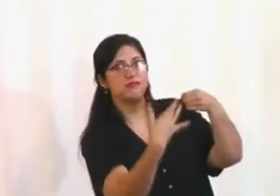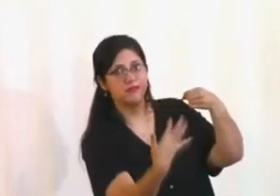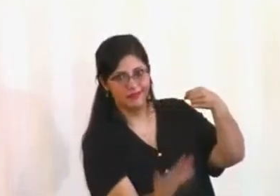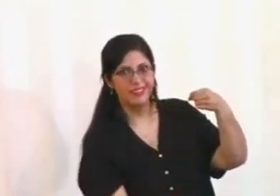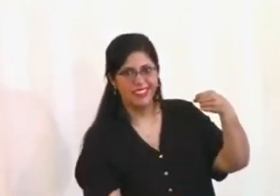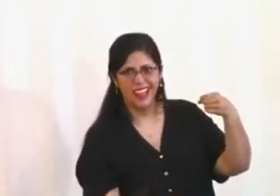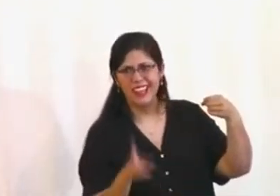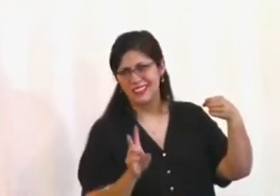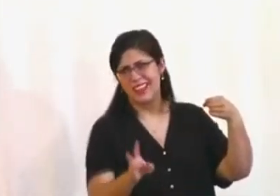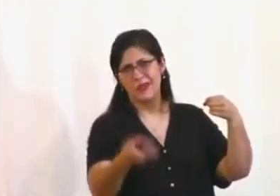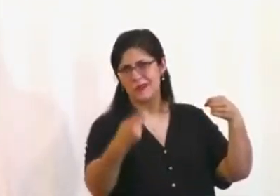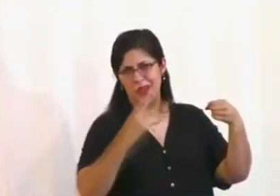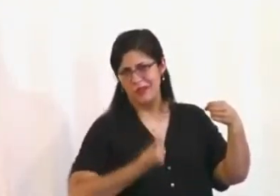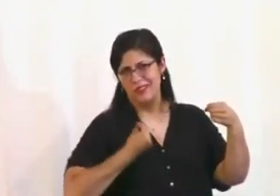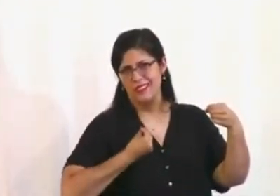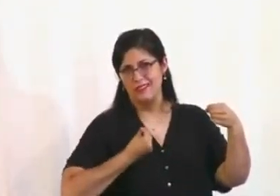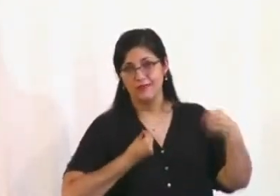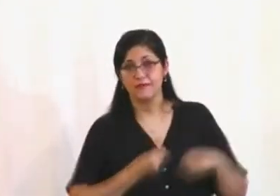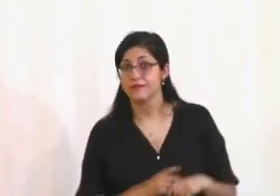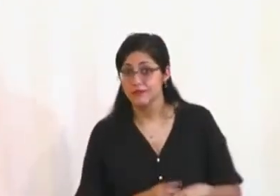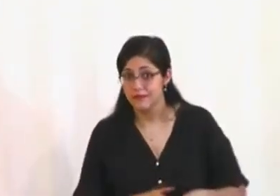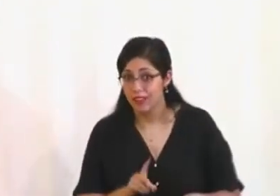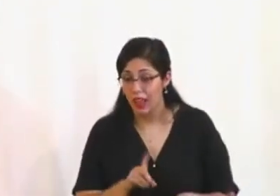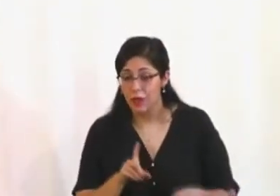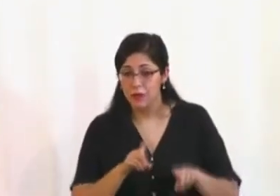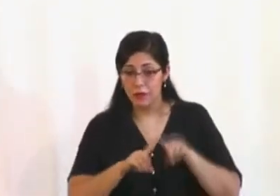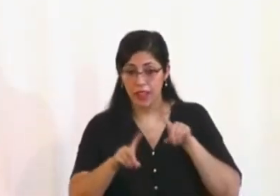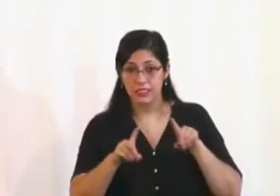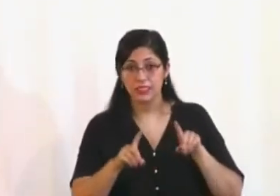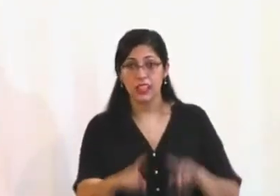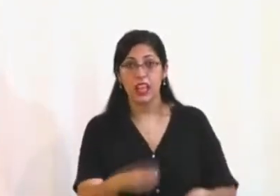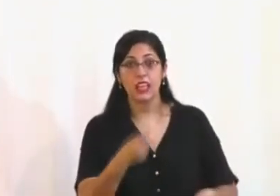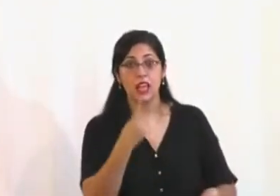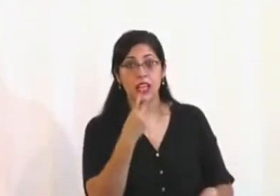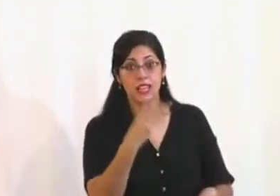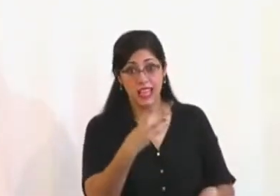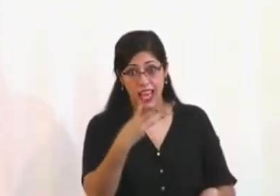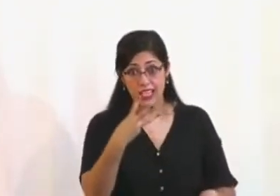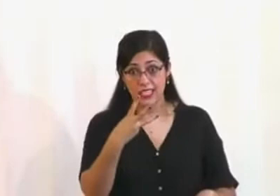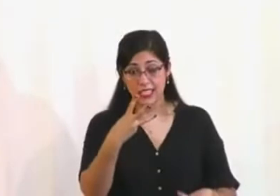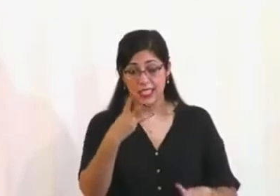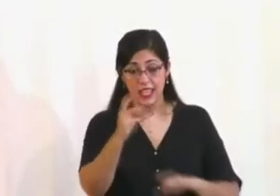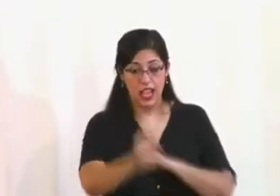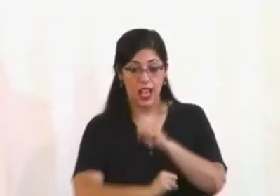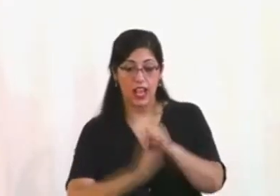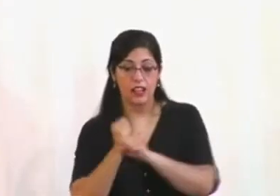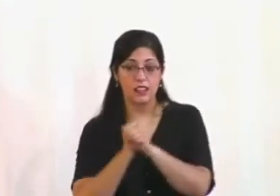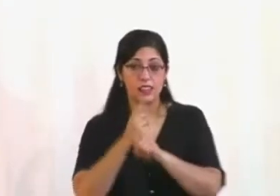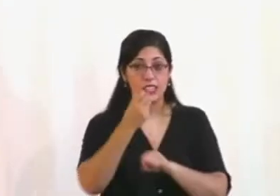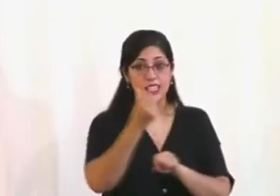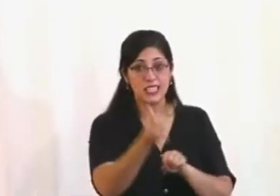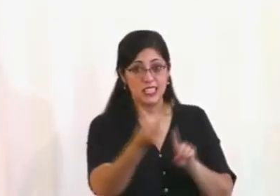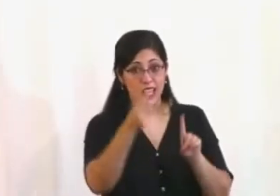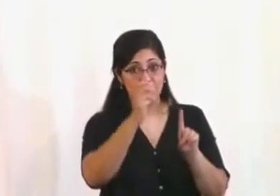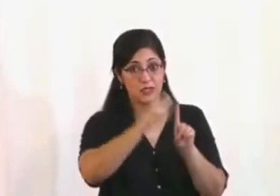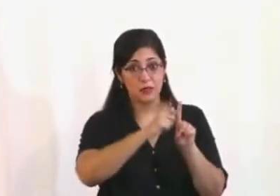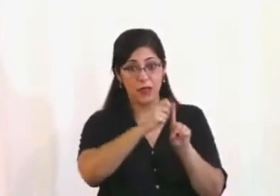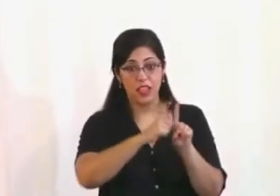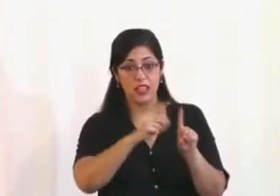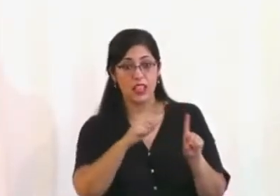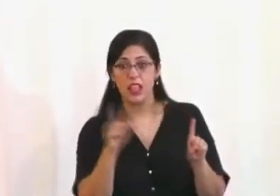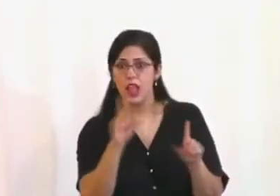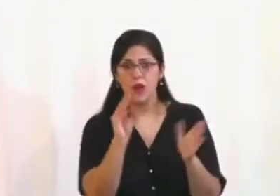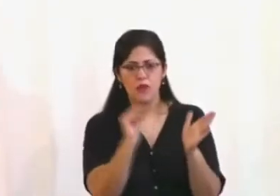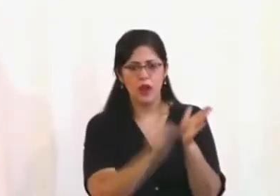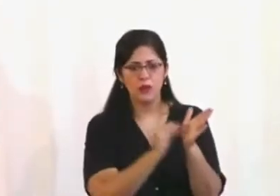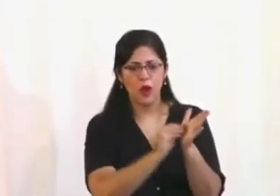6 meses não faltou farinha na panela da viúva. Durante 3 anos e 6 meses não faltou azeite. Não foi